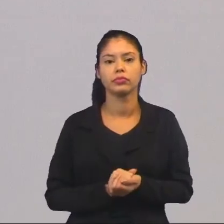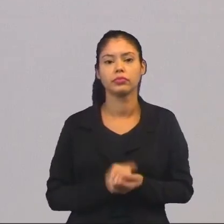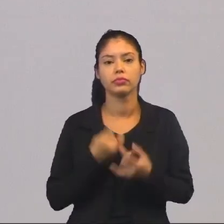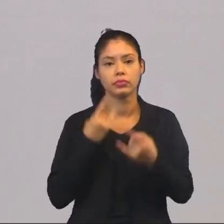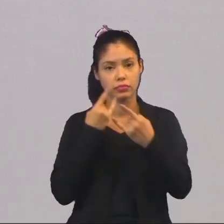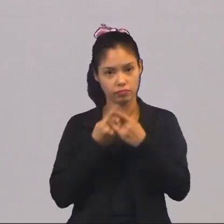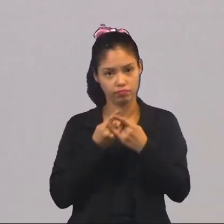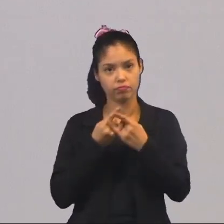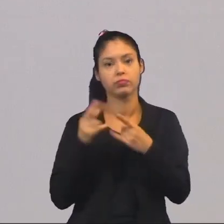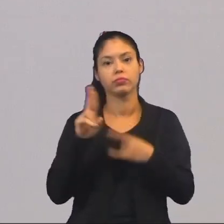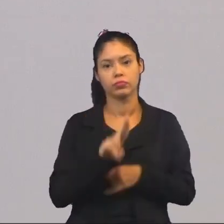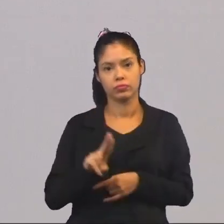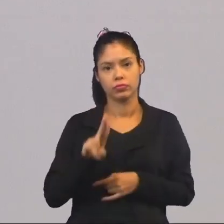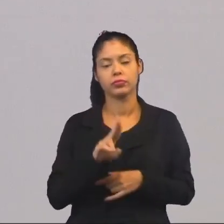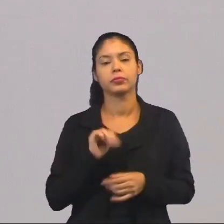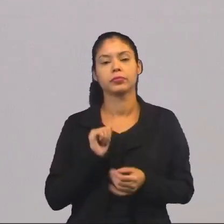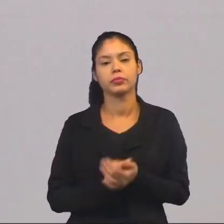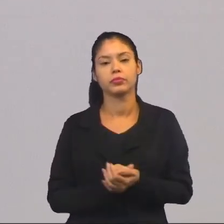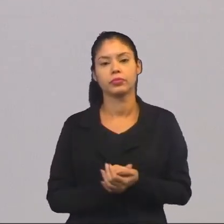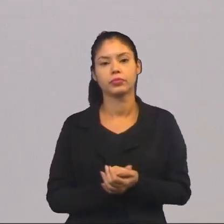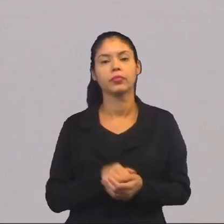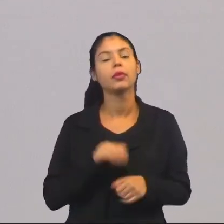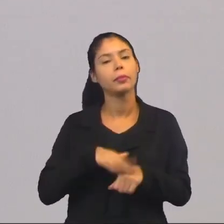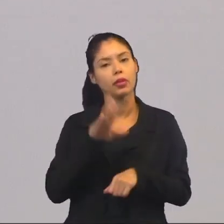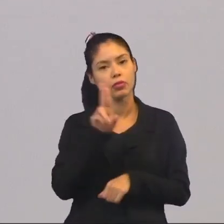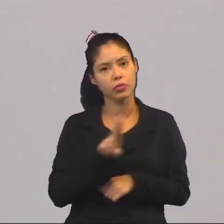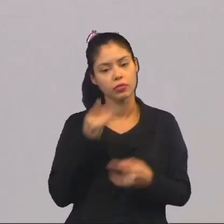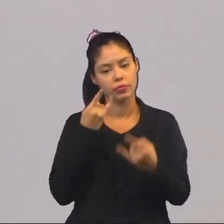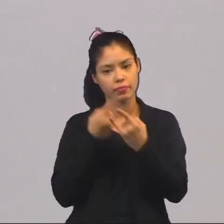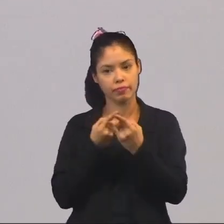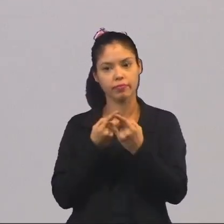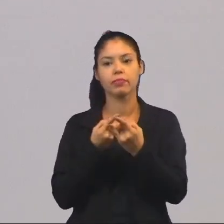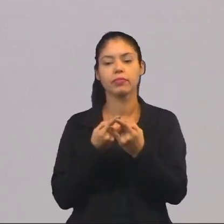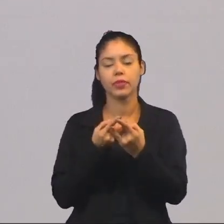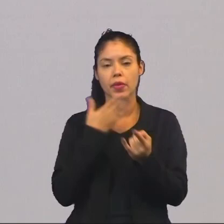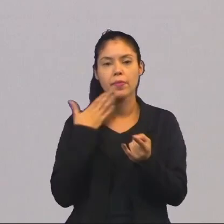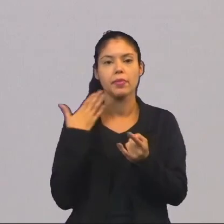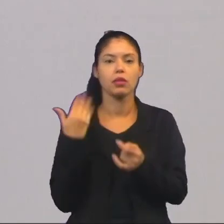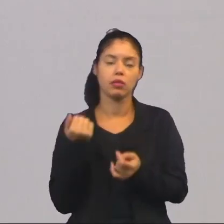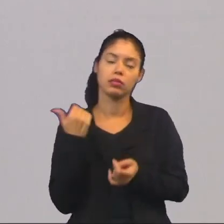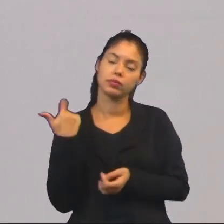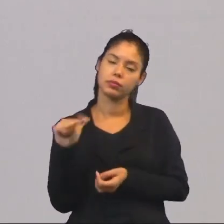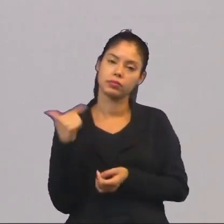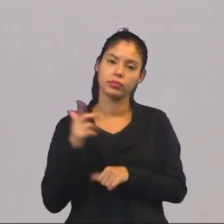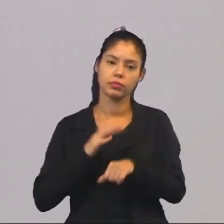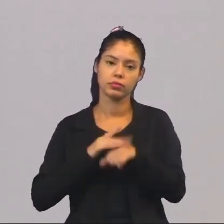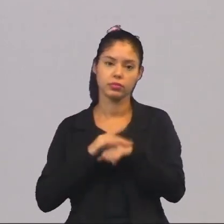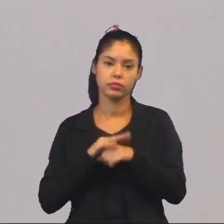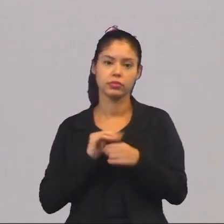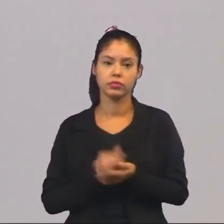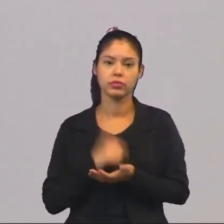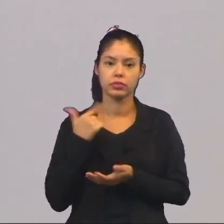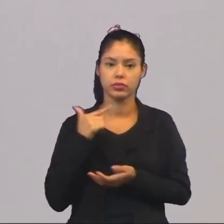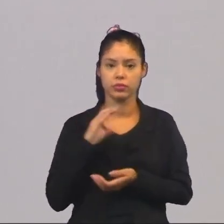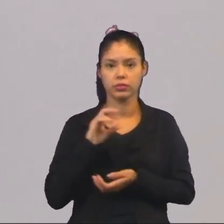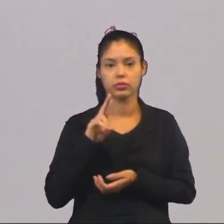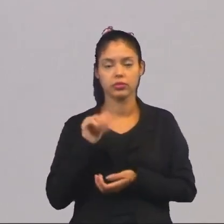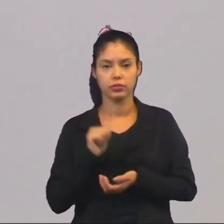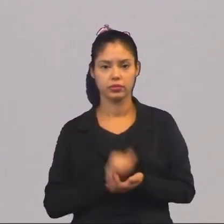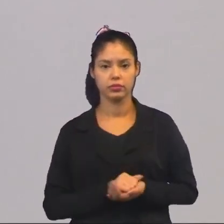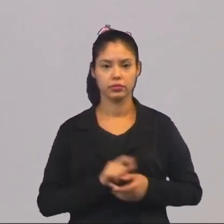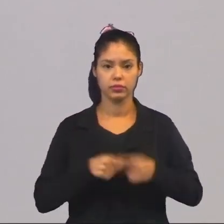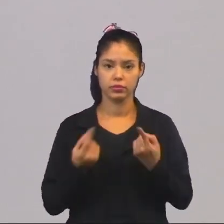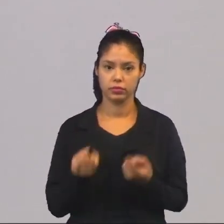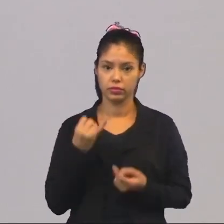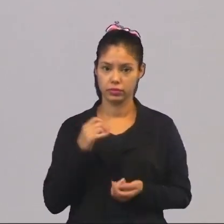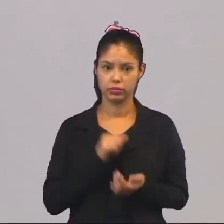a prevenção. Quanto mais você se prevenir, menos risco você tem de contrair essas doenças, que algumas nem cura têm.